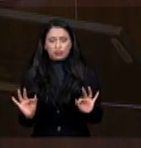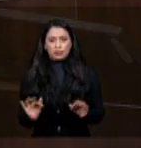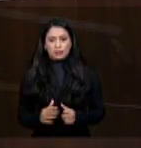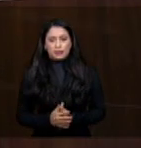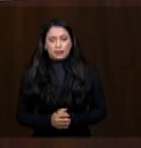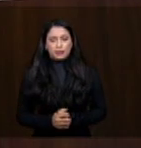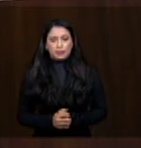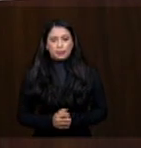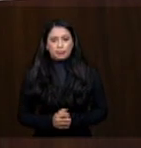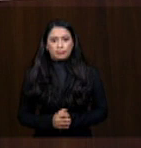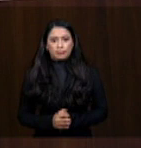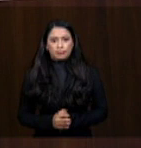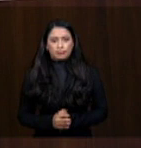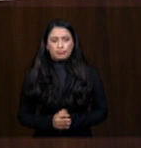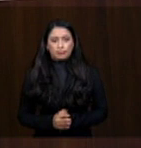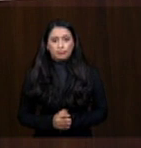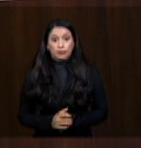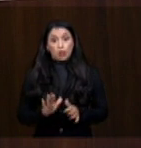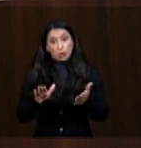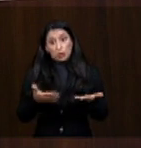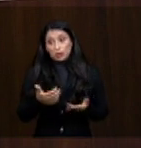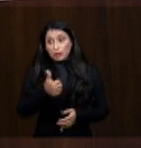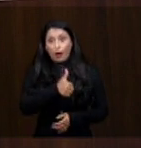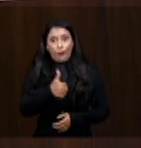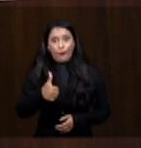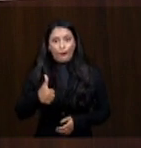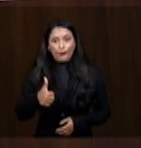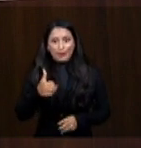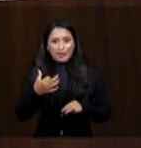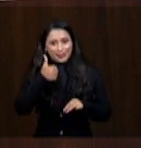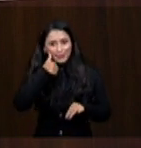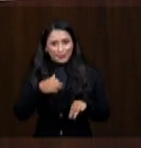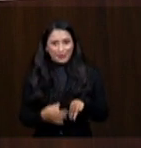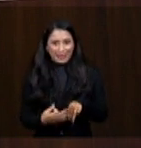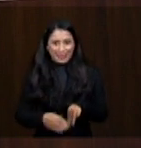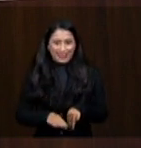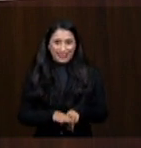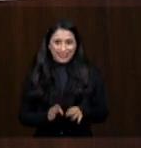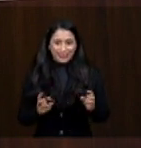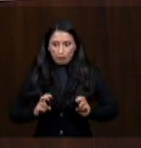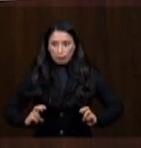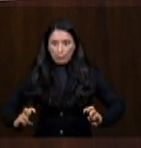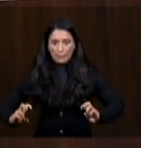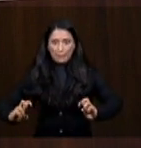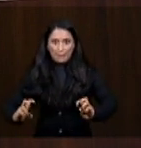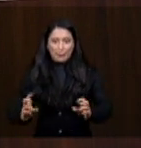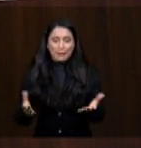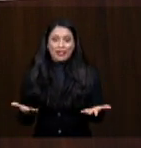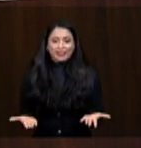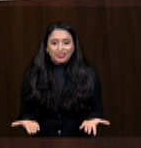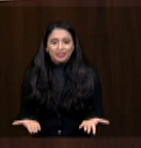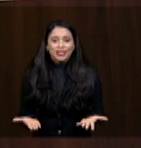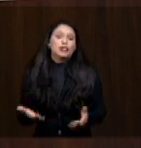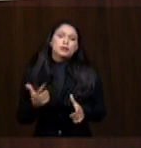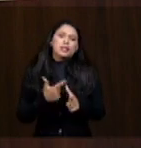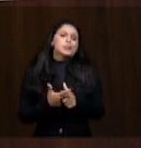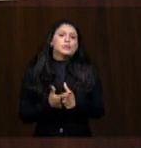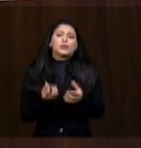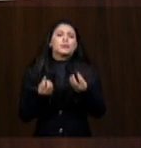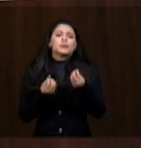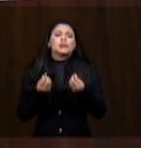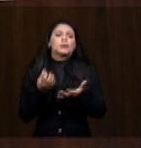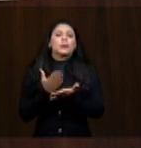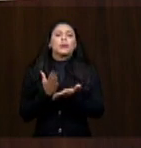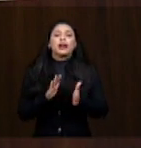quando foram Quando forem 11 Como superar portanto esses problemas e Um dos fatores considerados